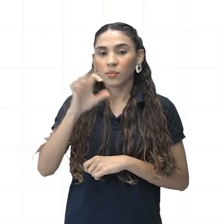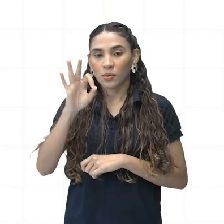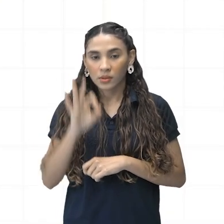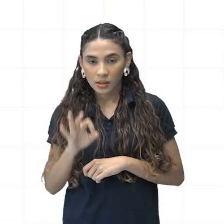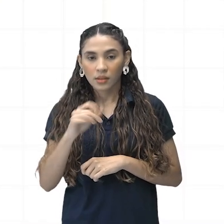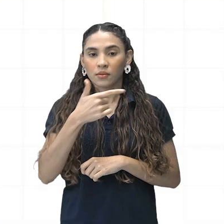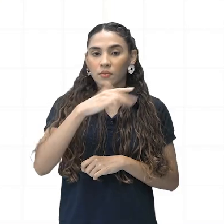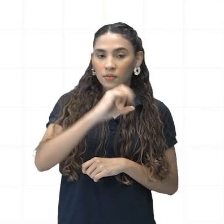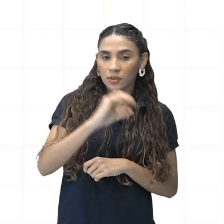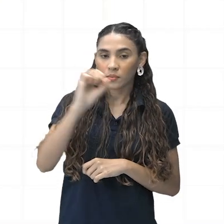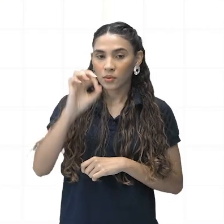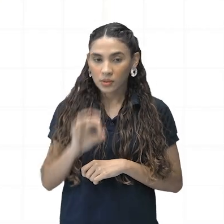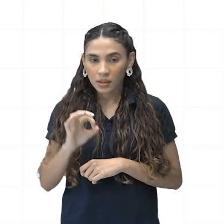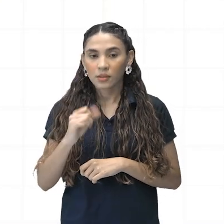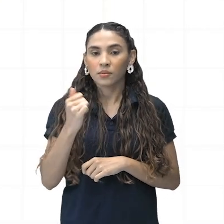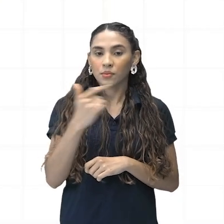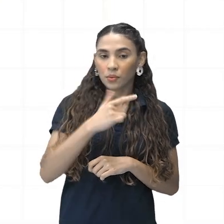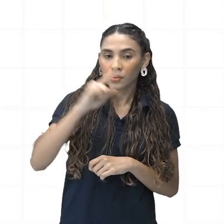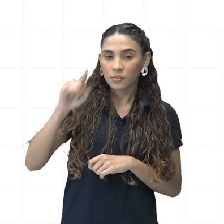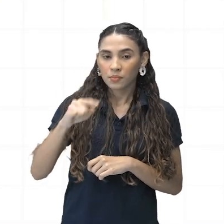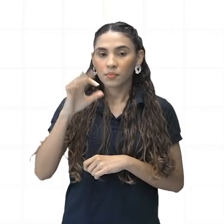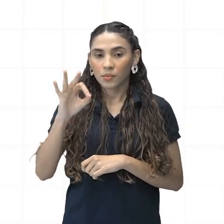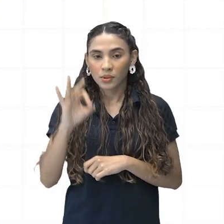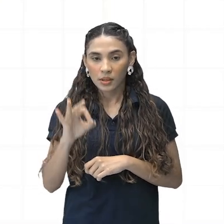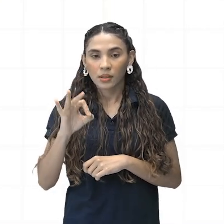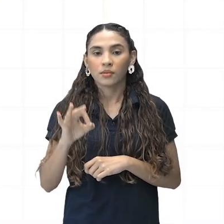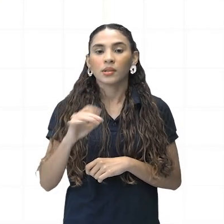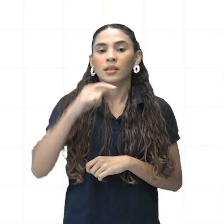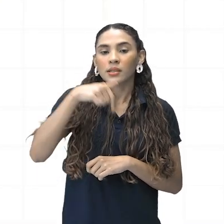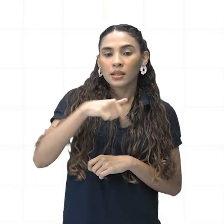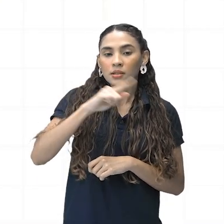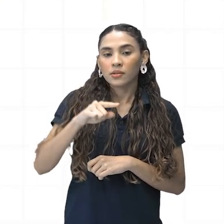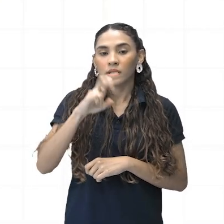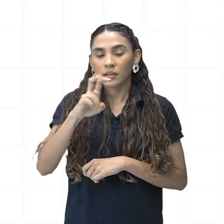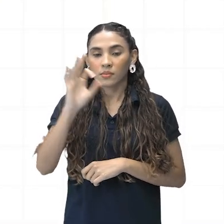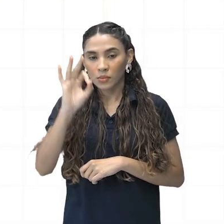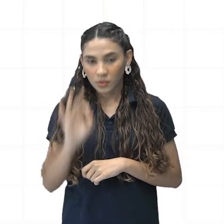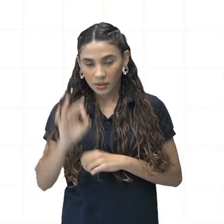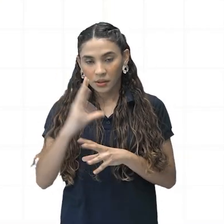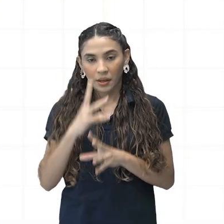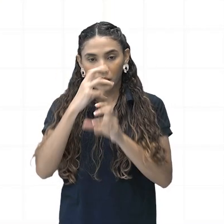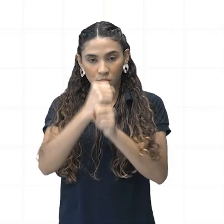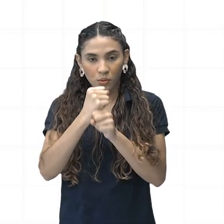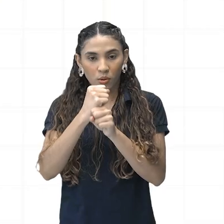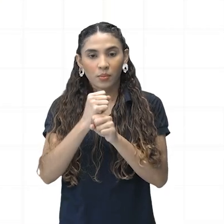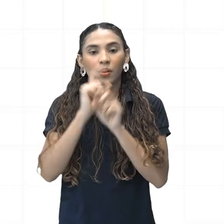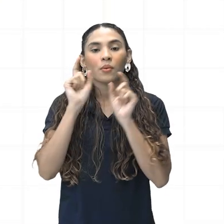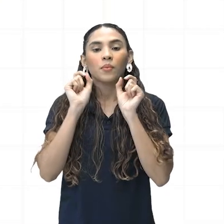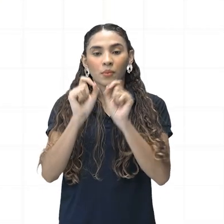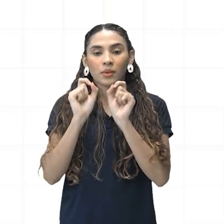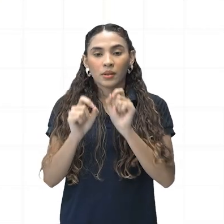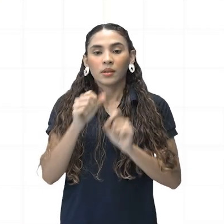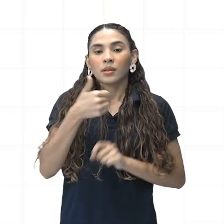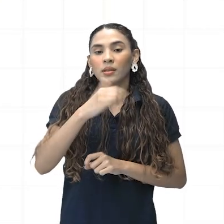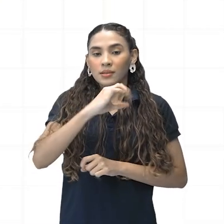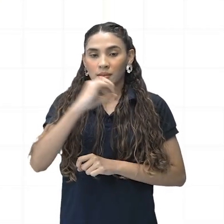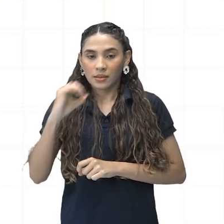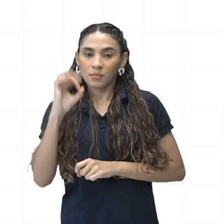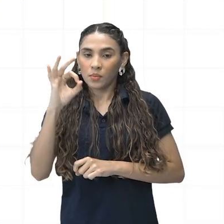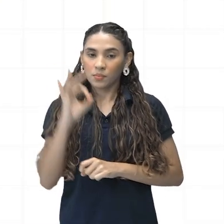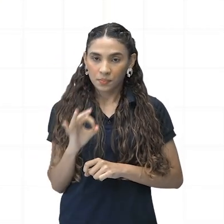27,5%, 20%, 12,5% e 7,5%. E a soma, nesse caso, seria de